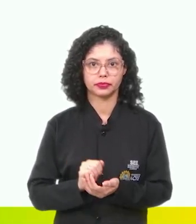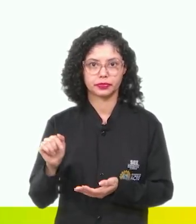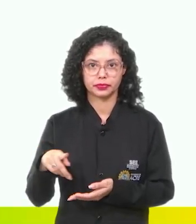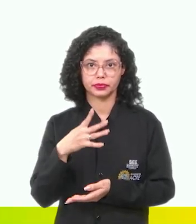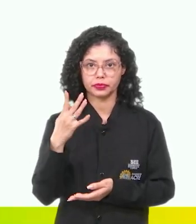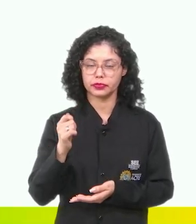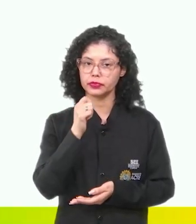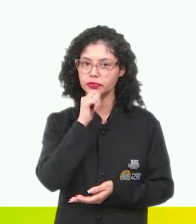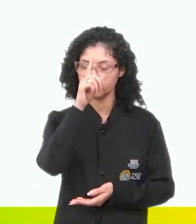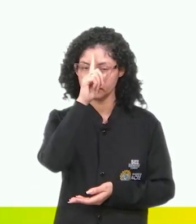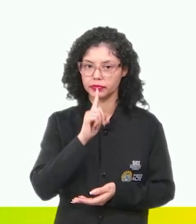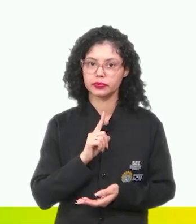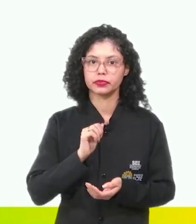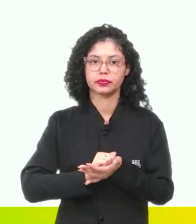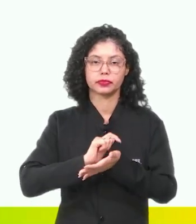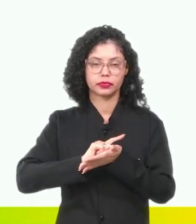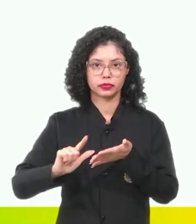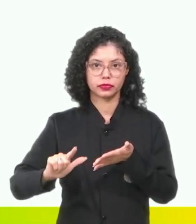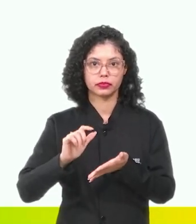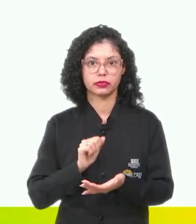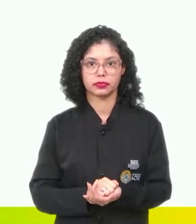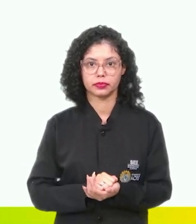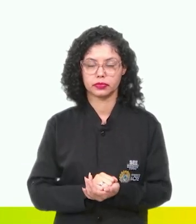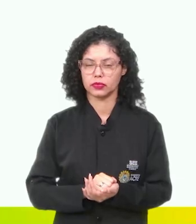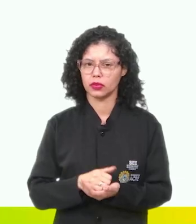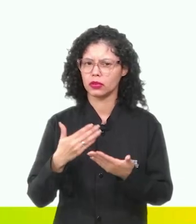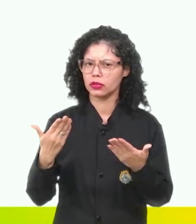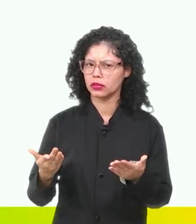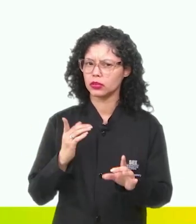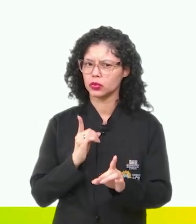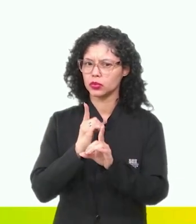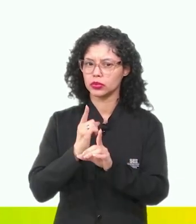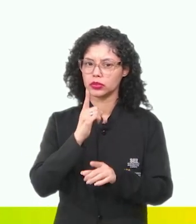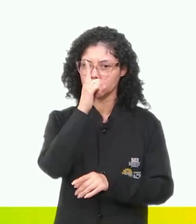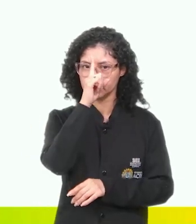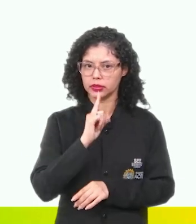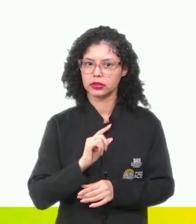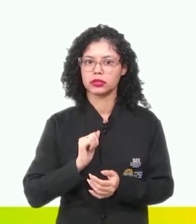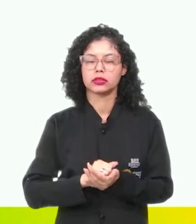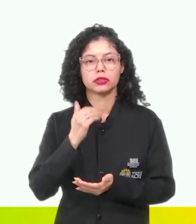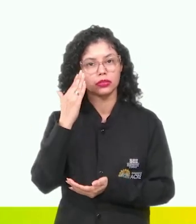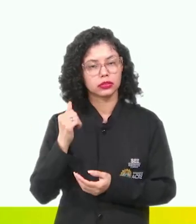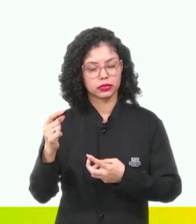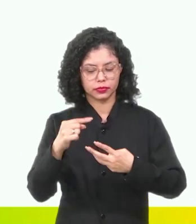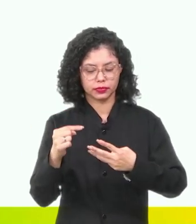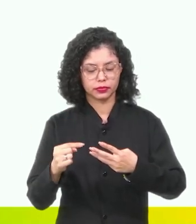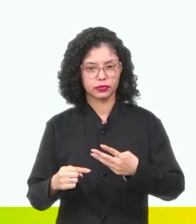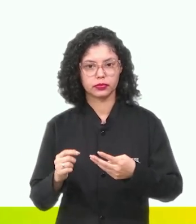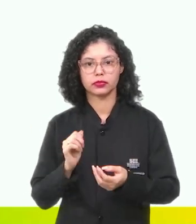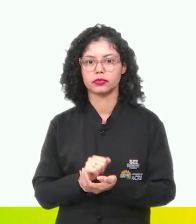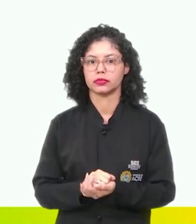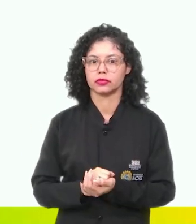Quantas amarela lisa aparece aqui? Opa, amarela, eu sei que é 3.